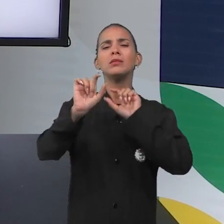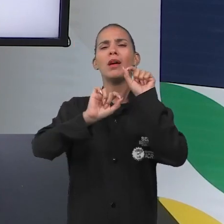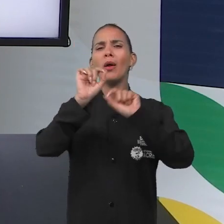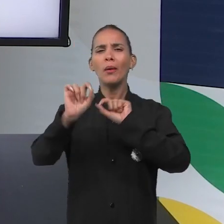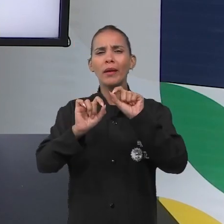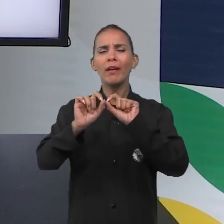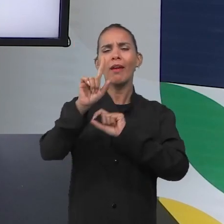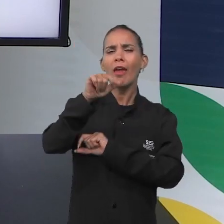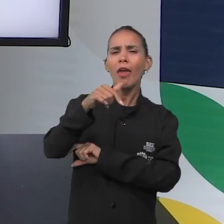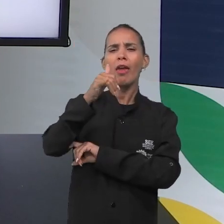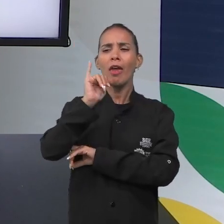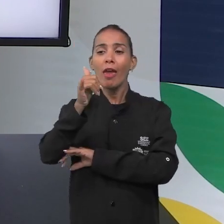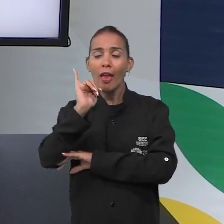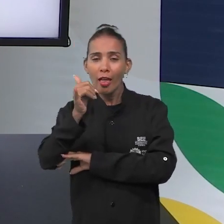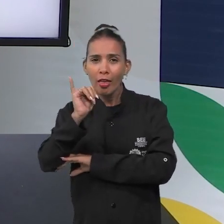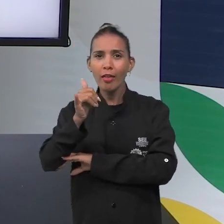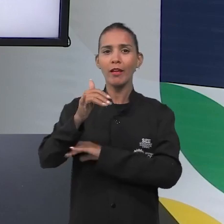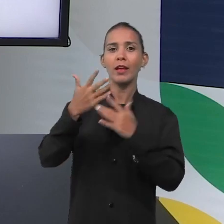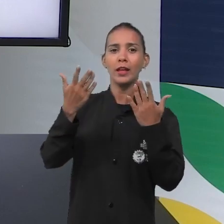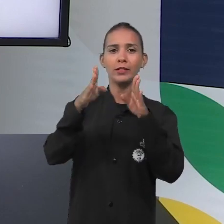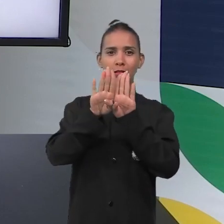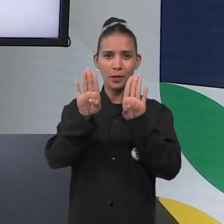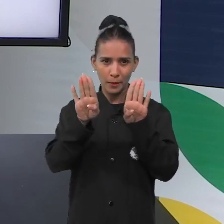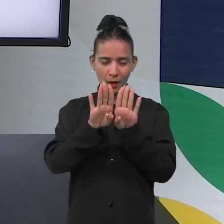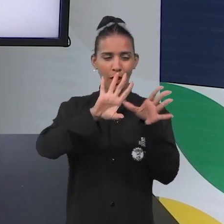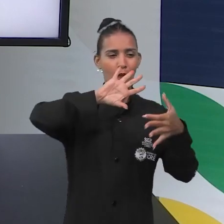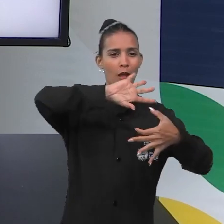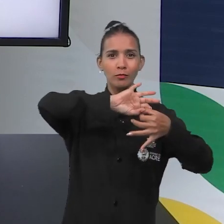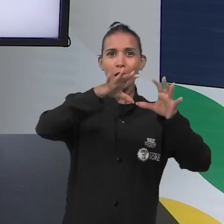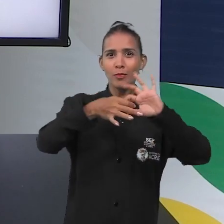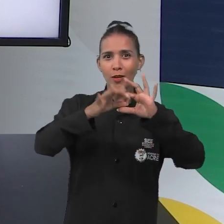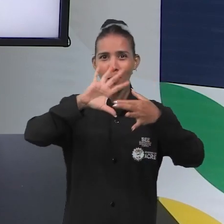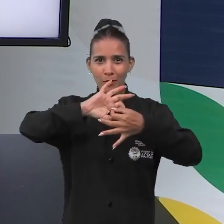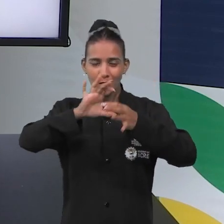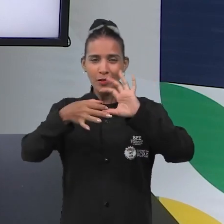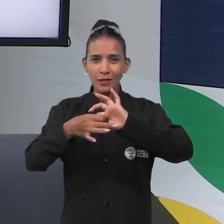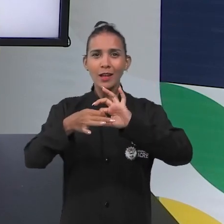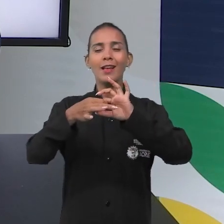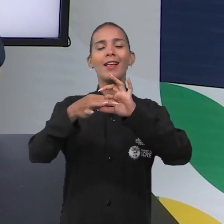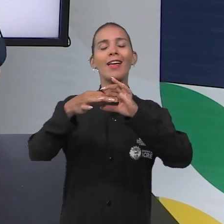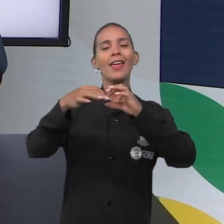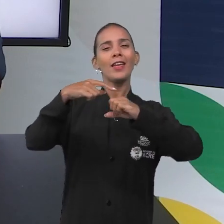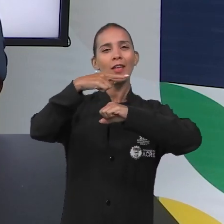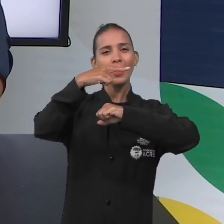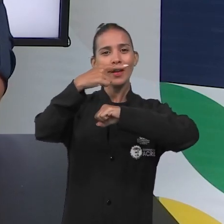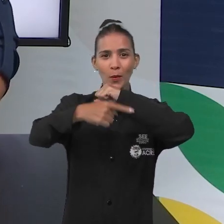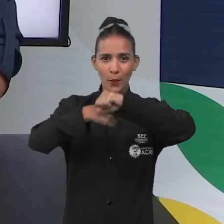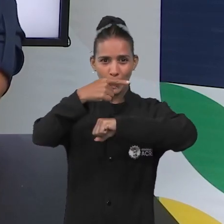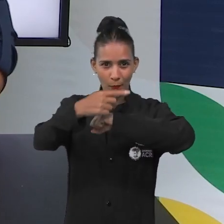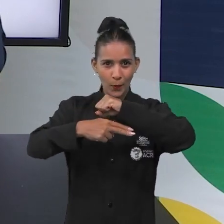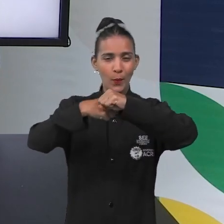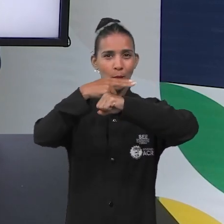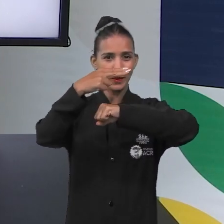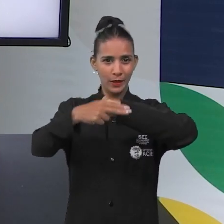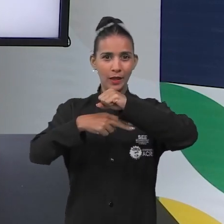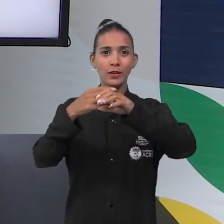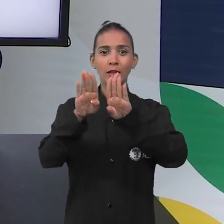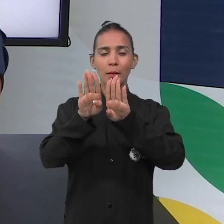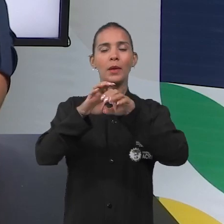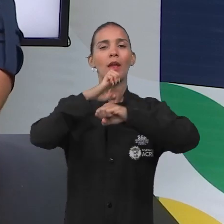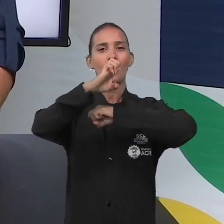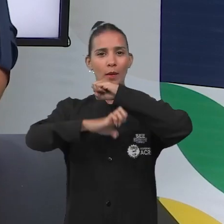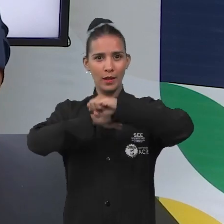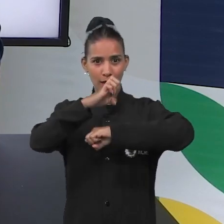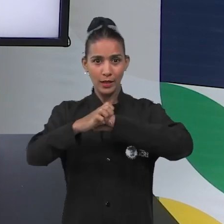do que descargas elétricas, corridas de elétron. E essas corridas elas podem acontecer de duas maneiras. De uma maneira